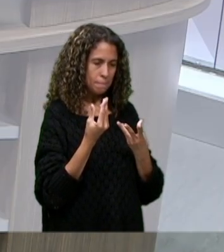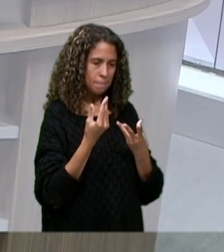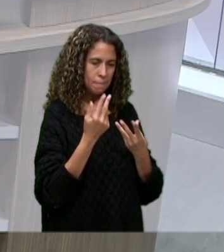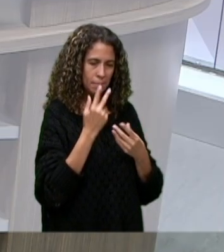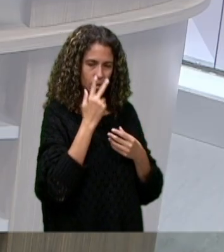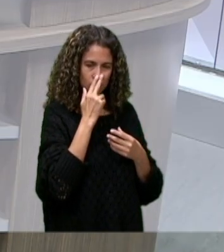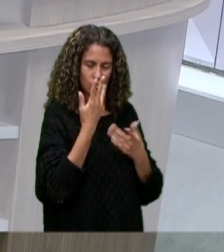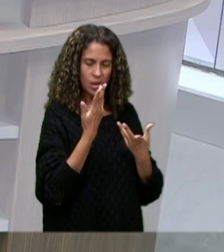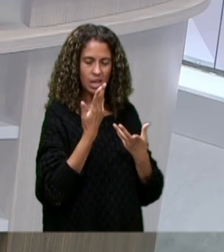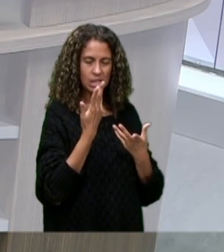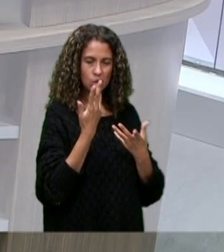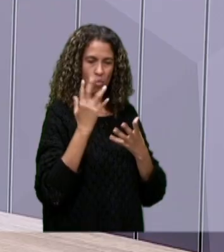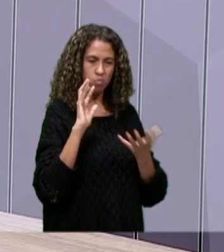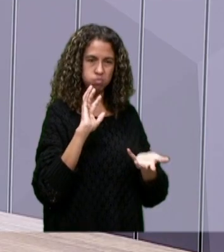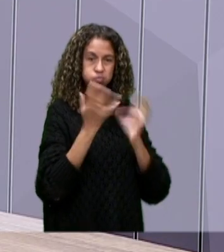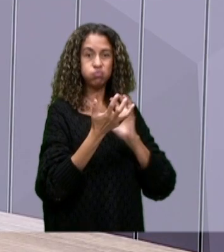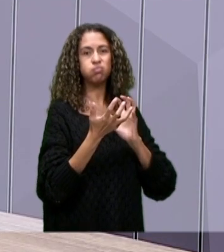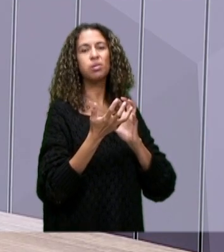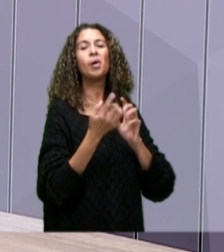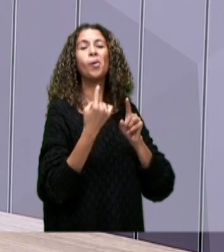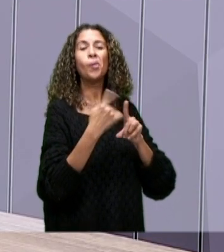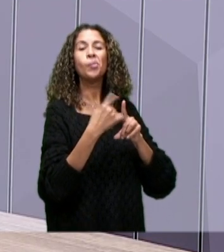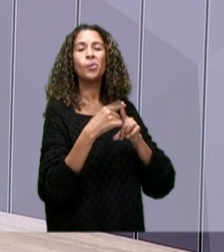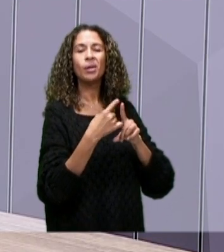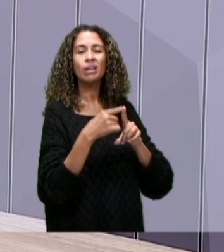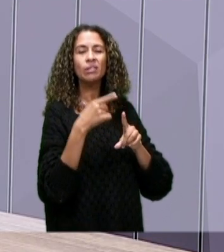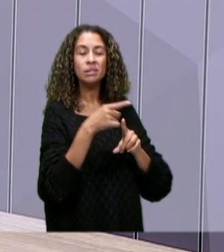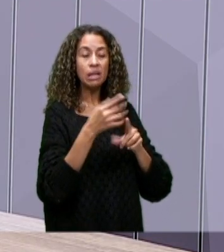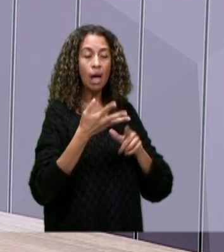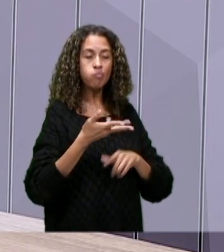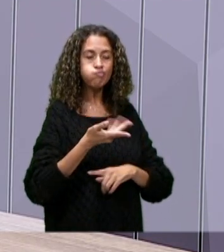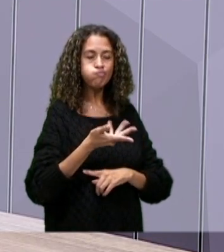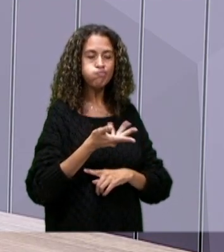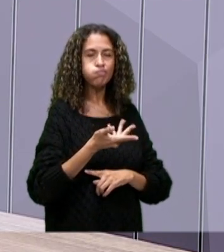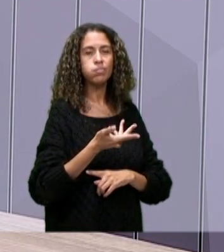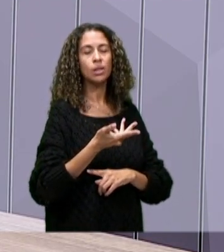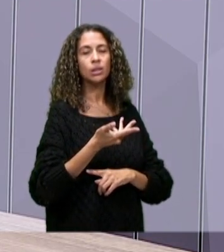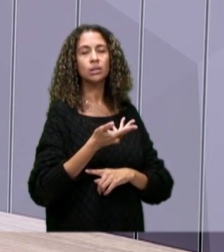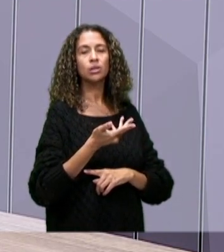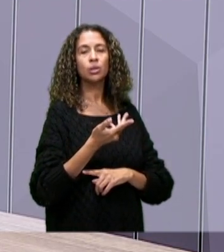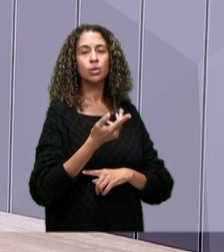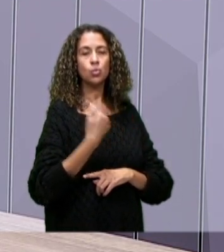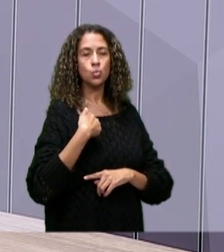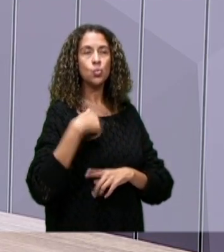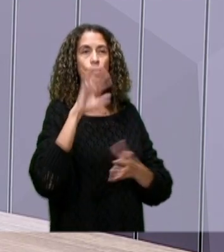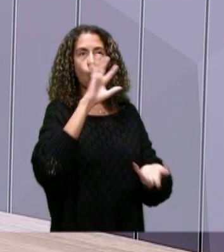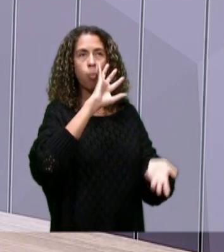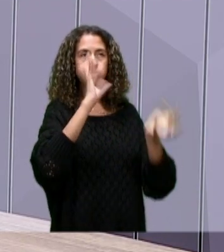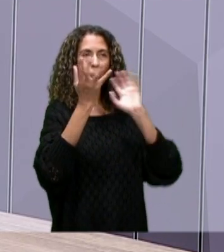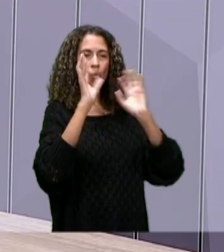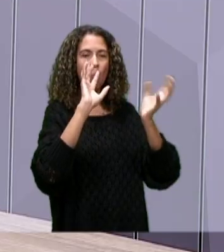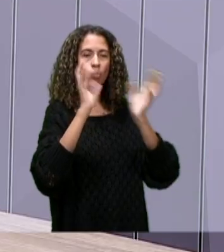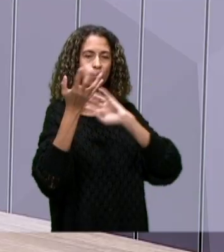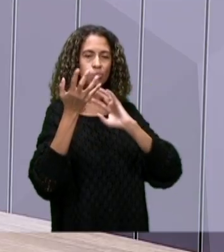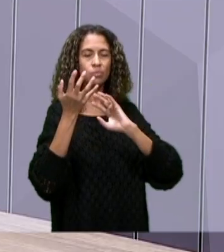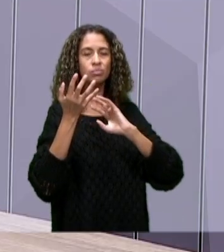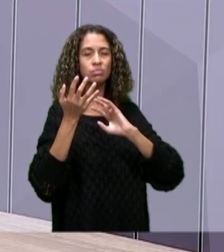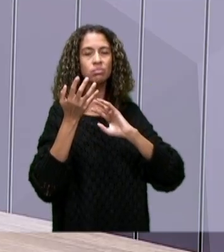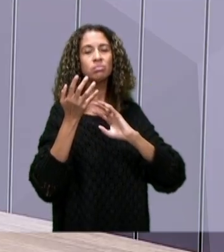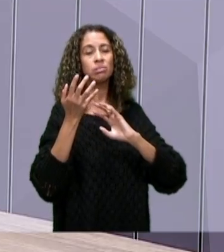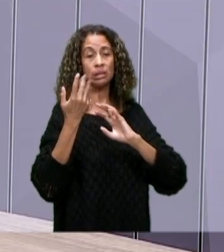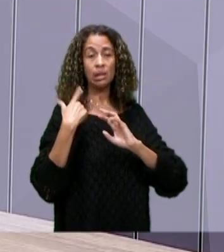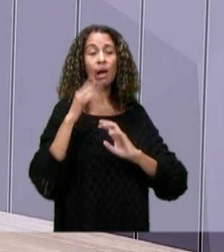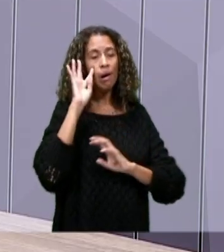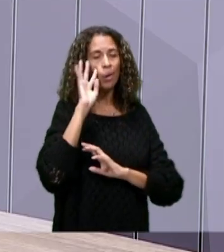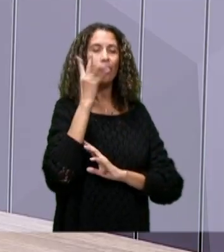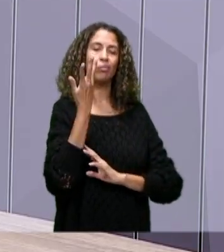catastróficos, porque você vê uma aceleração desses fenômenos climáticos exacerbados